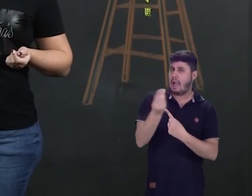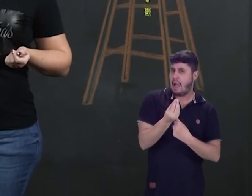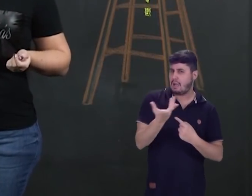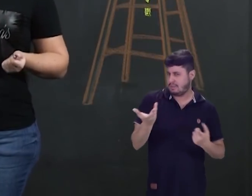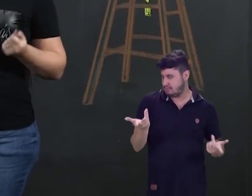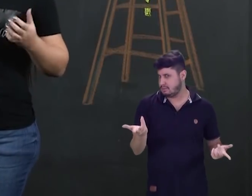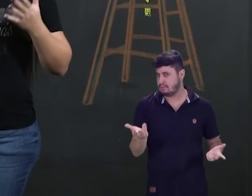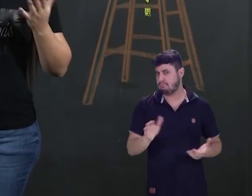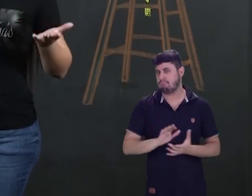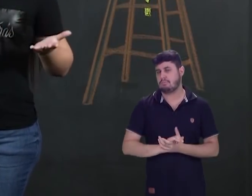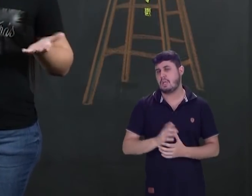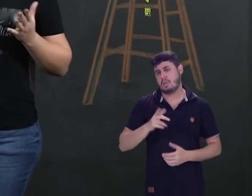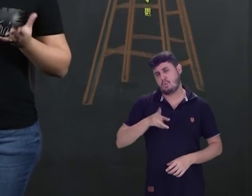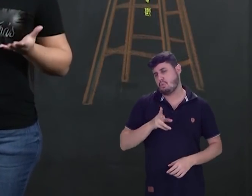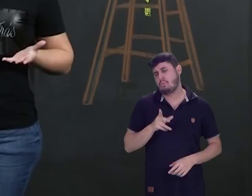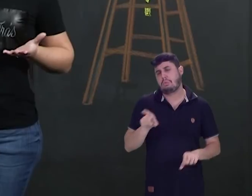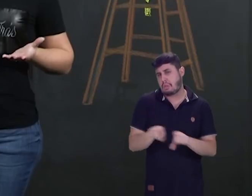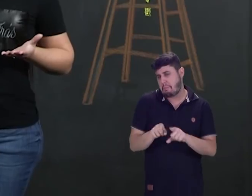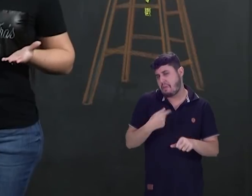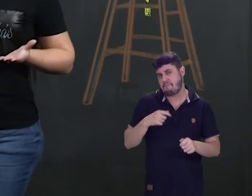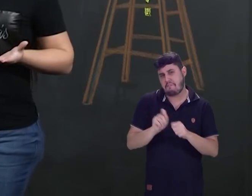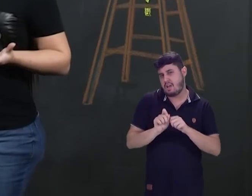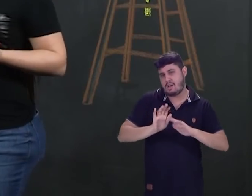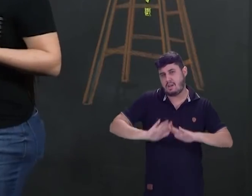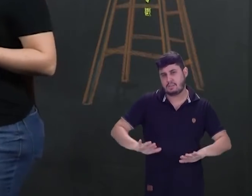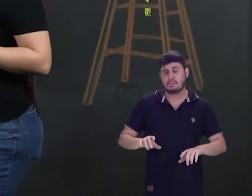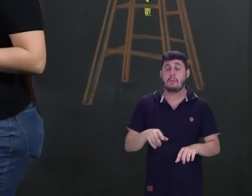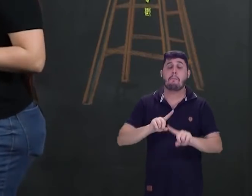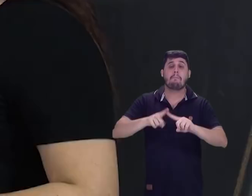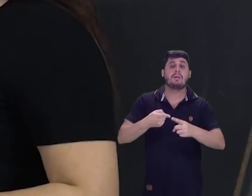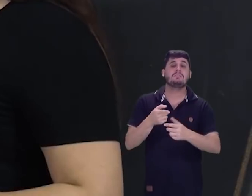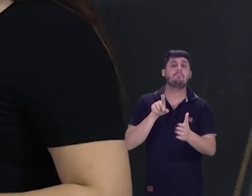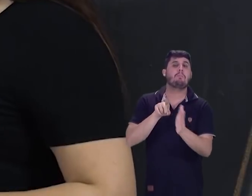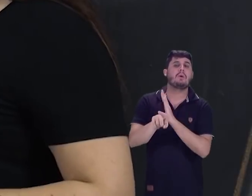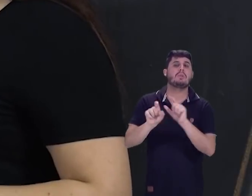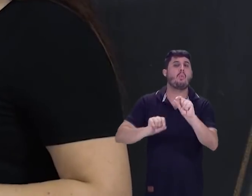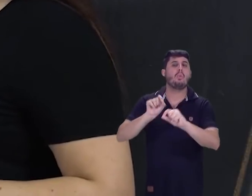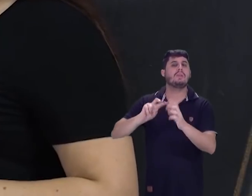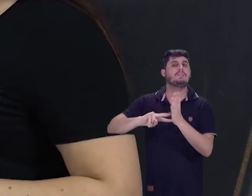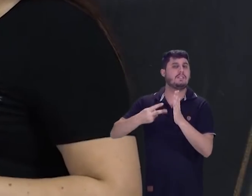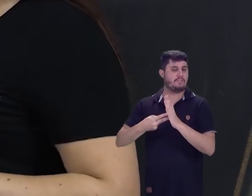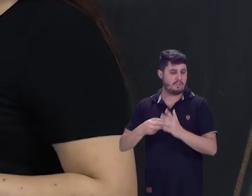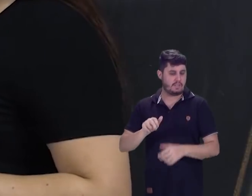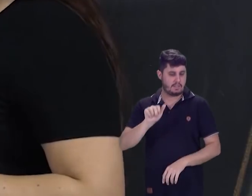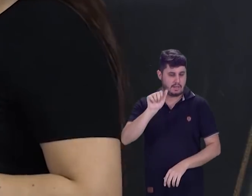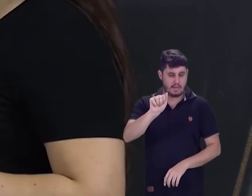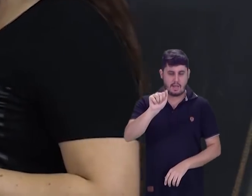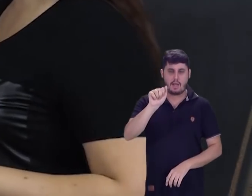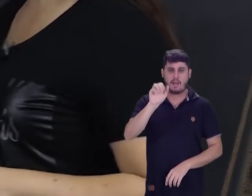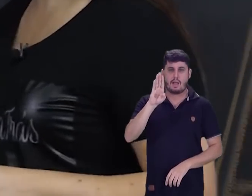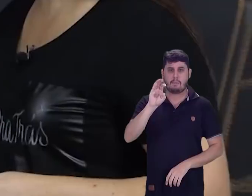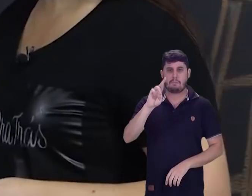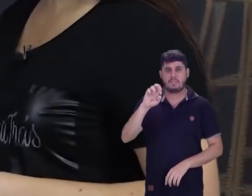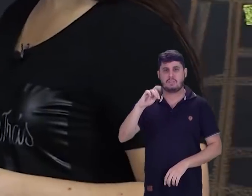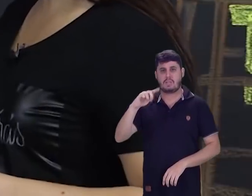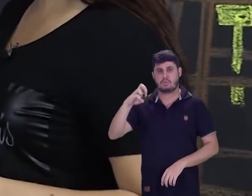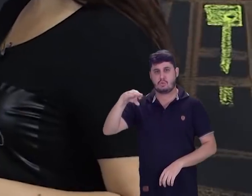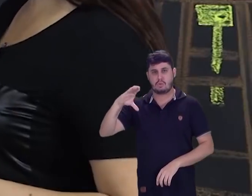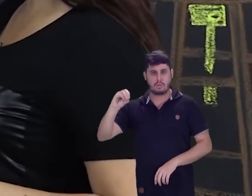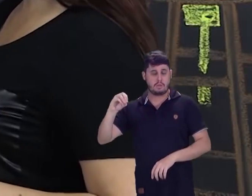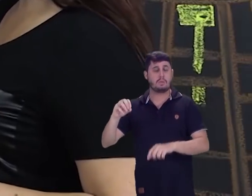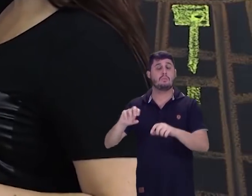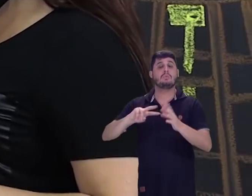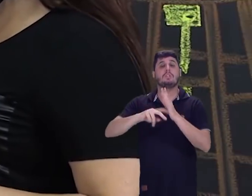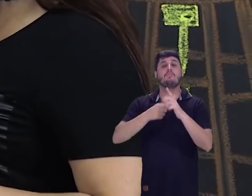faço isso, né? Então, vamos ver o que é exatamente o abstracionismo. É uma estética dissociada das figuras reais, com